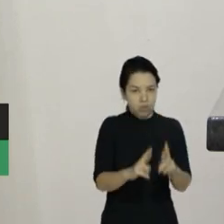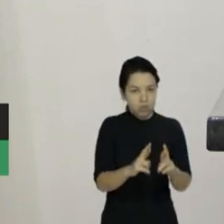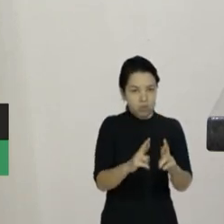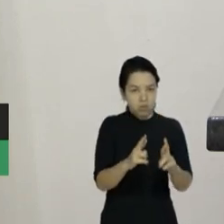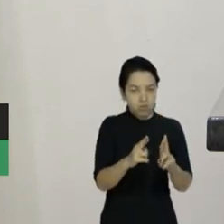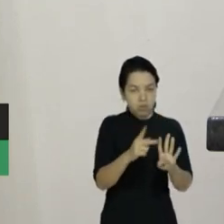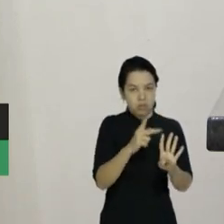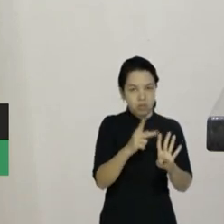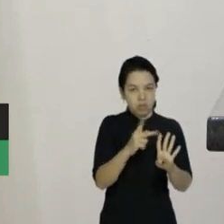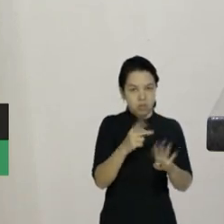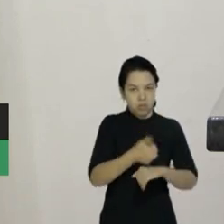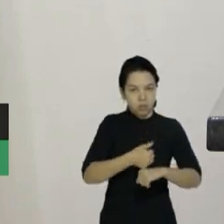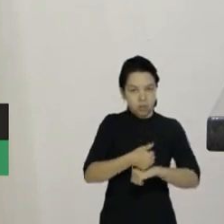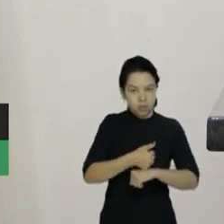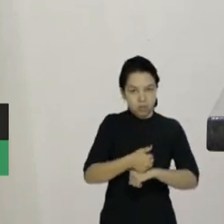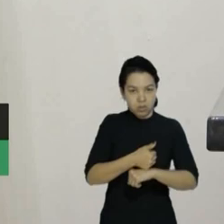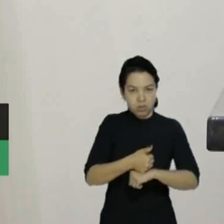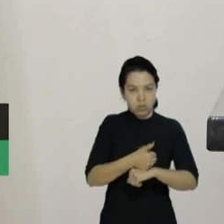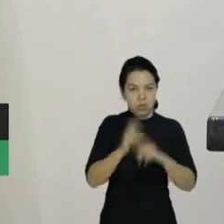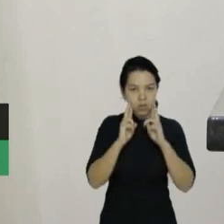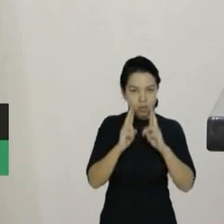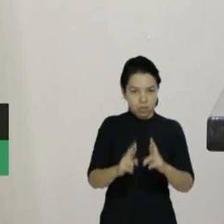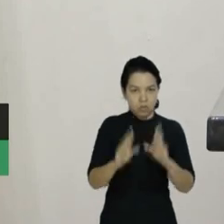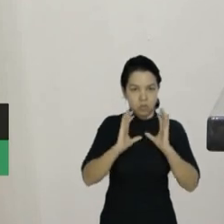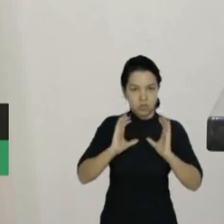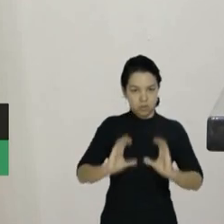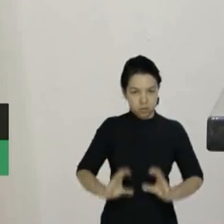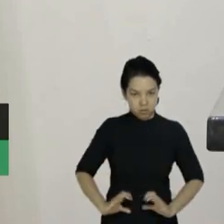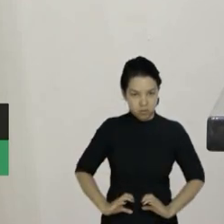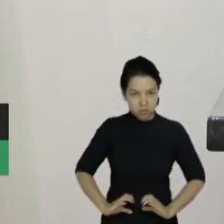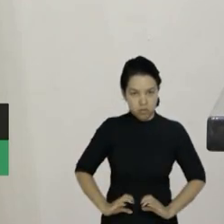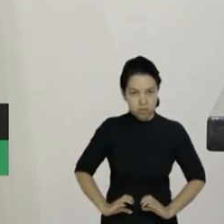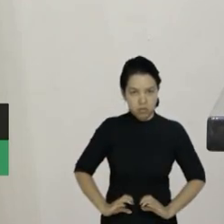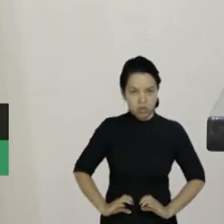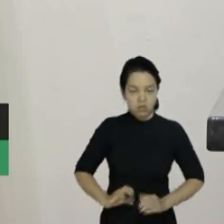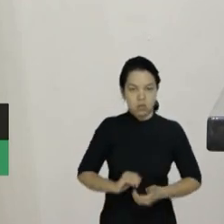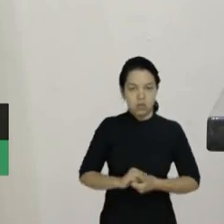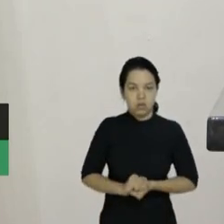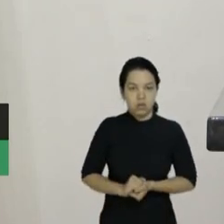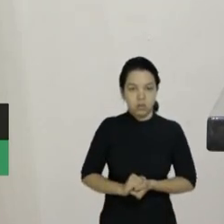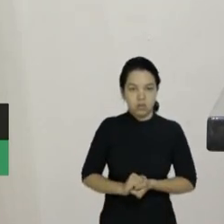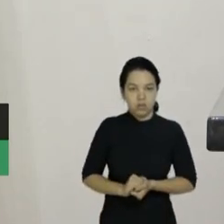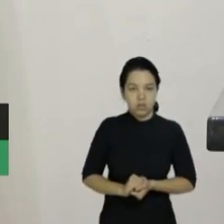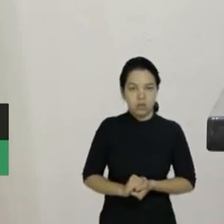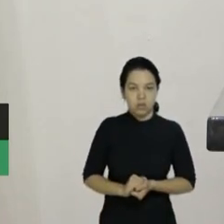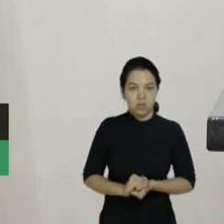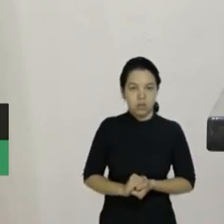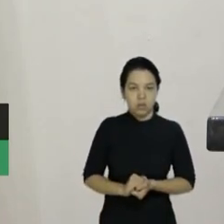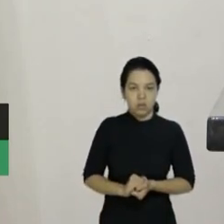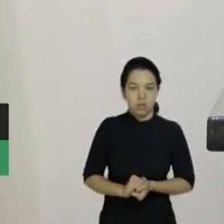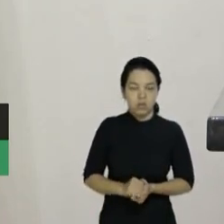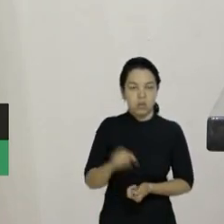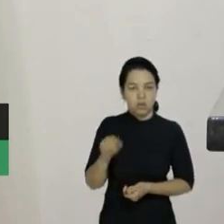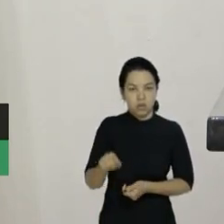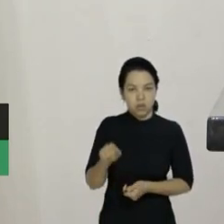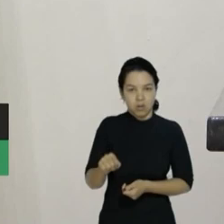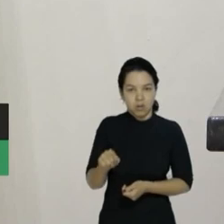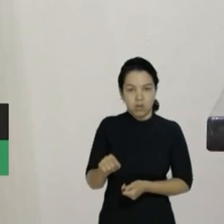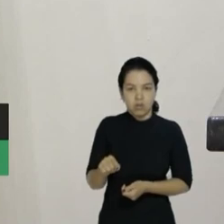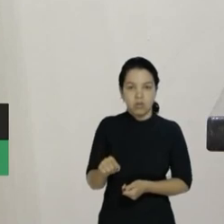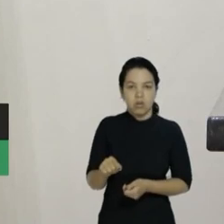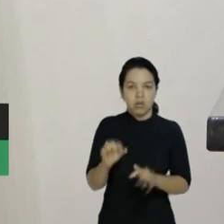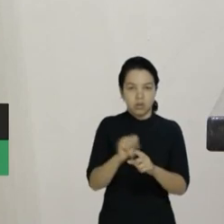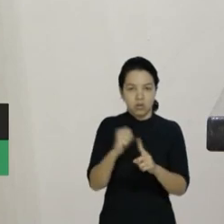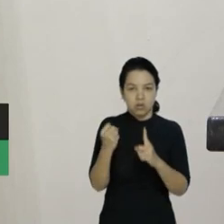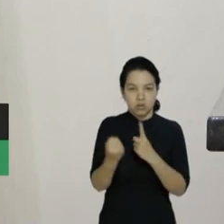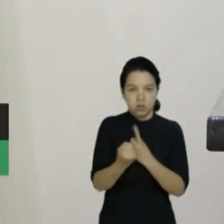profissionais, respeite, acima de tudo, o cidadão que está lá na ponta e que é o menos favorecido pela sociedade, porque